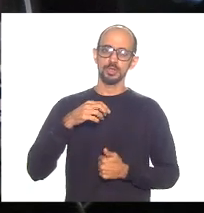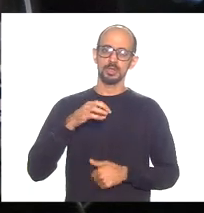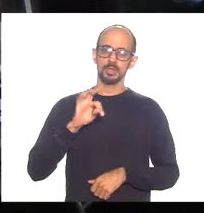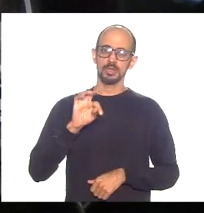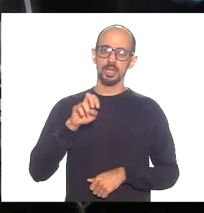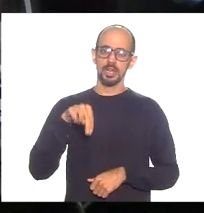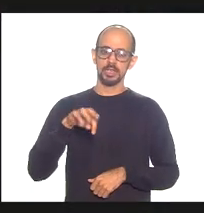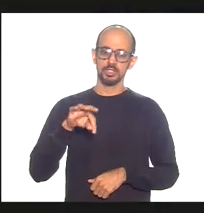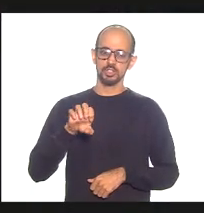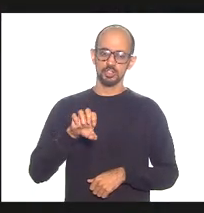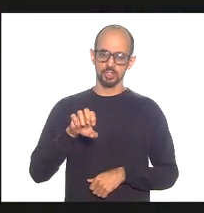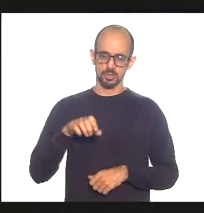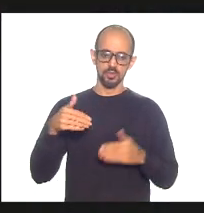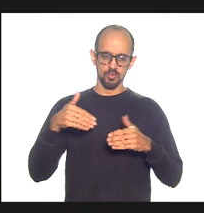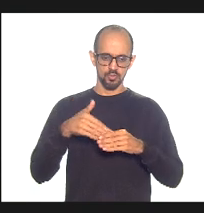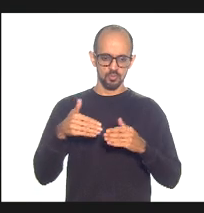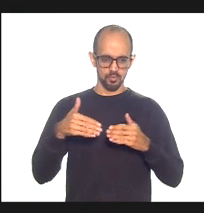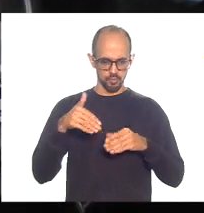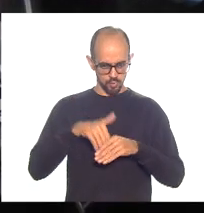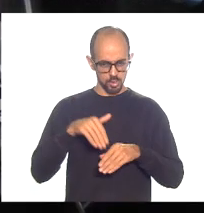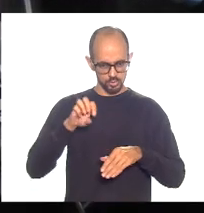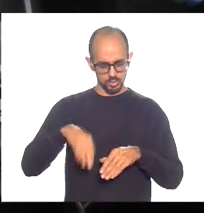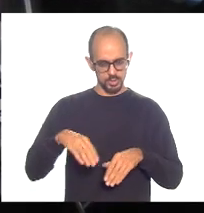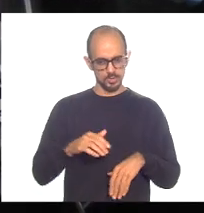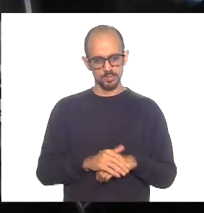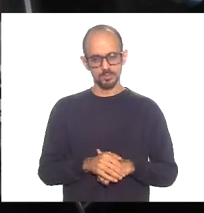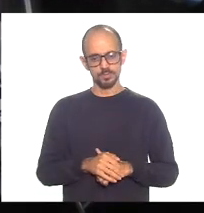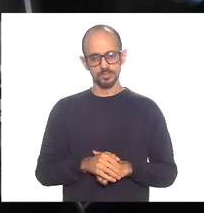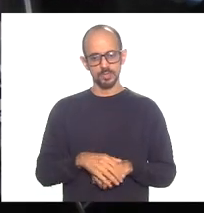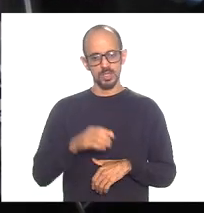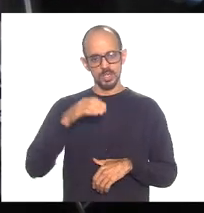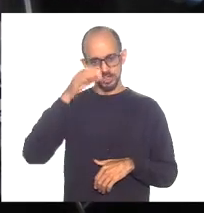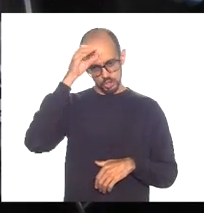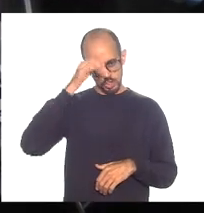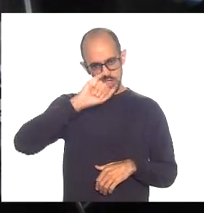Voto favorável, minha presidente. Obrigada. Deputada Tia Ju,